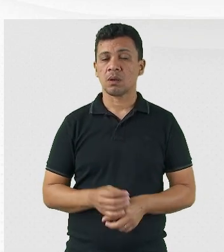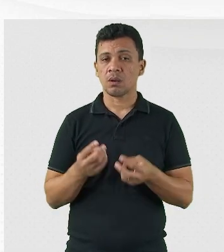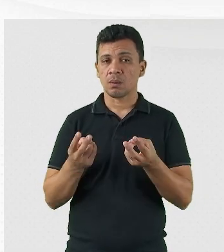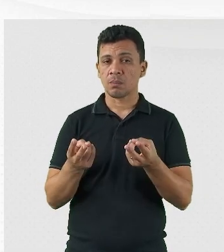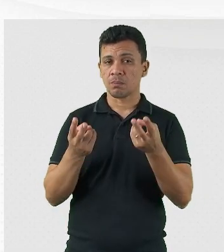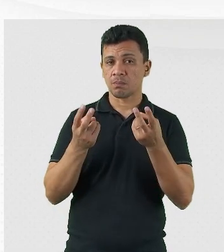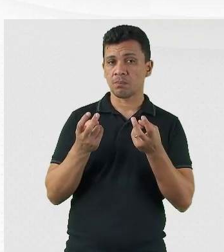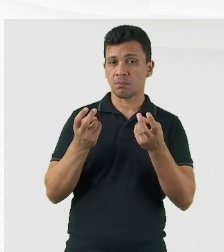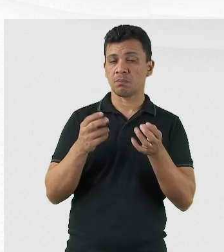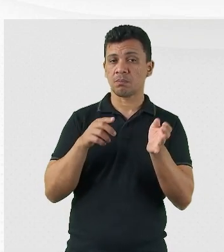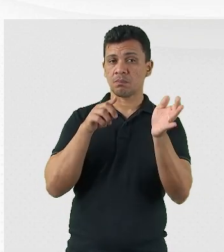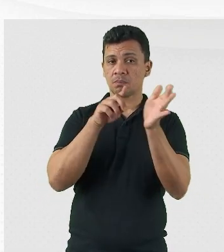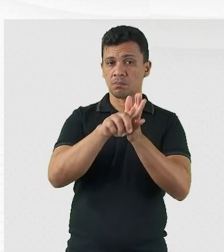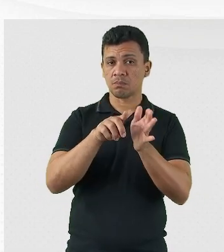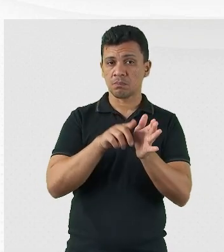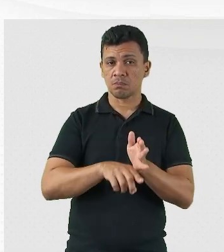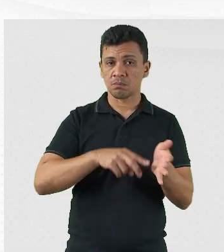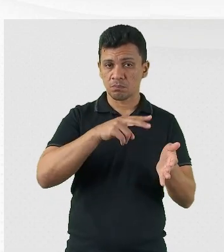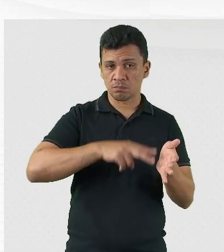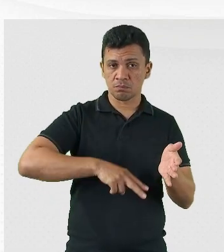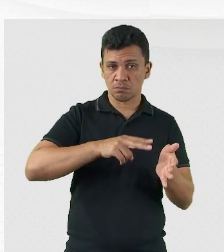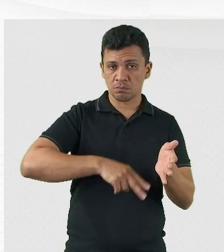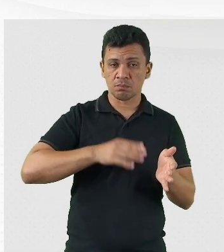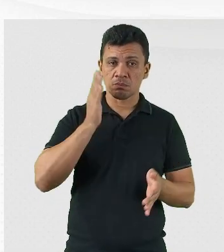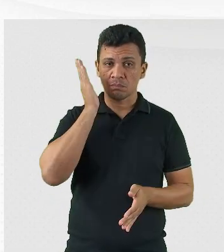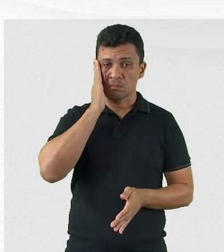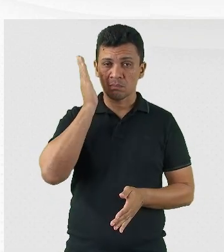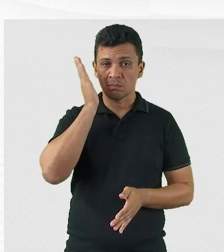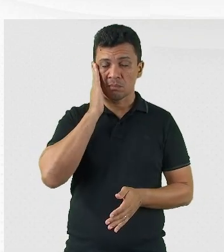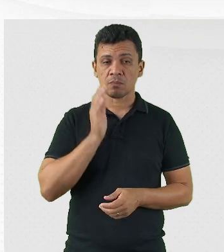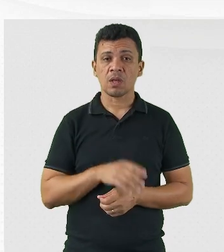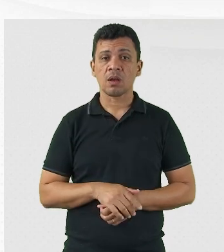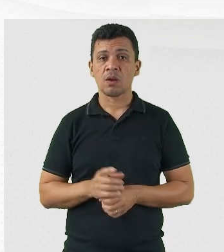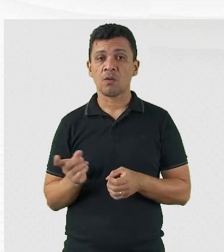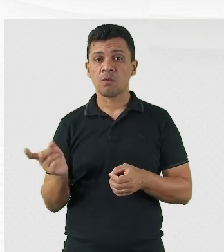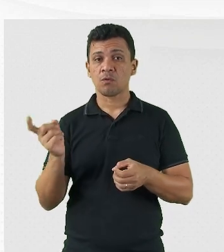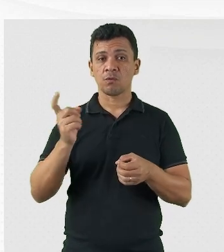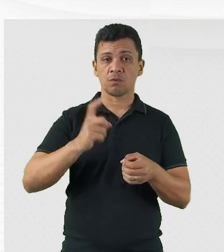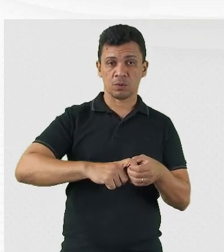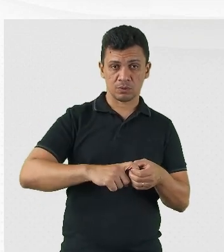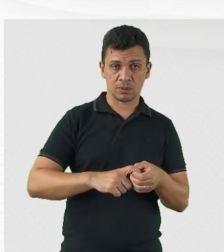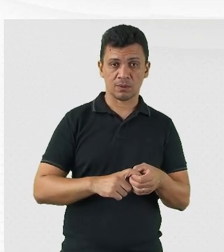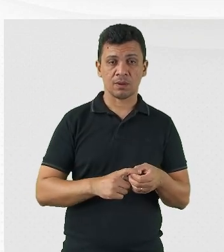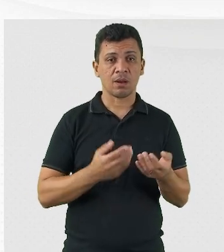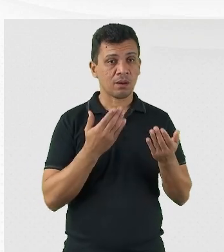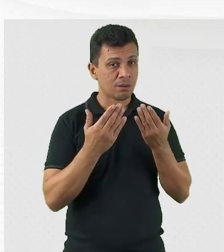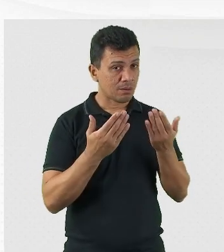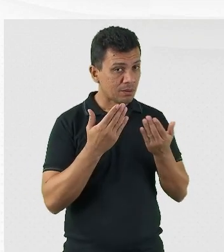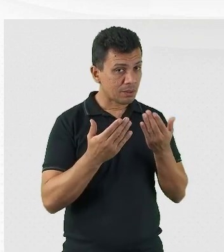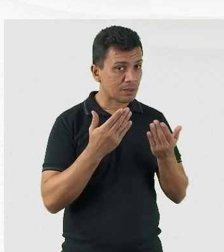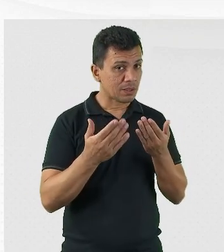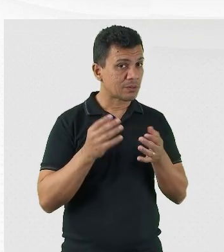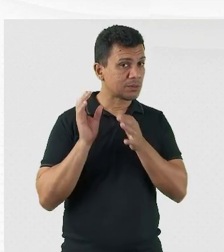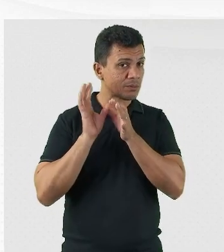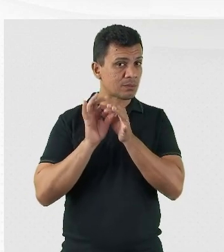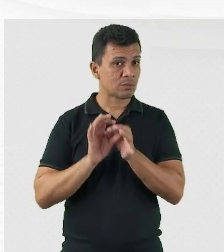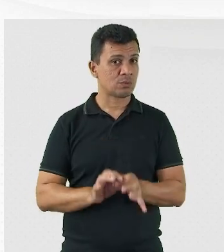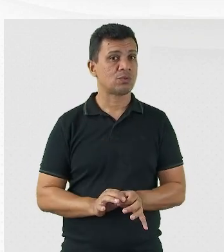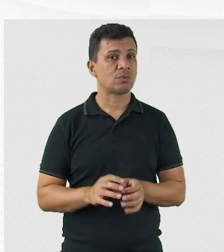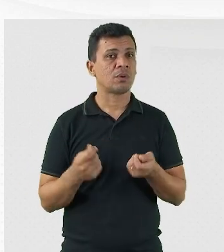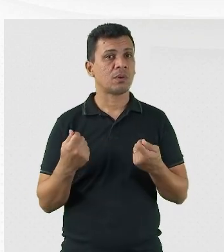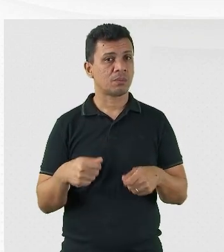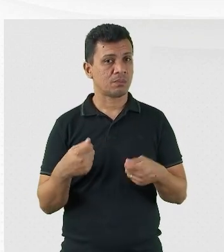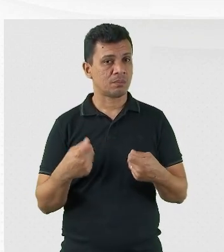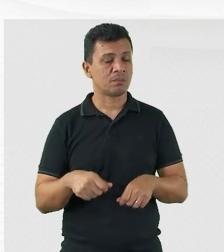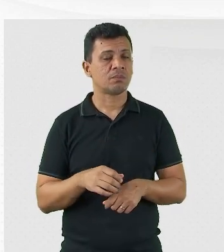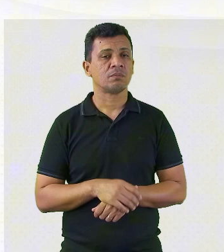nas nossas questões de interpretação, a gente tem que voltar e fazer essa análise contextual. Tá? Onde é